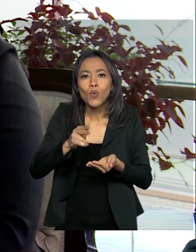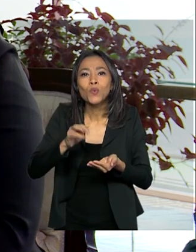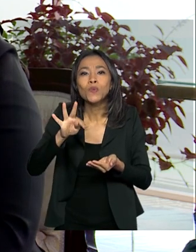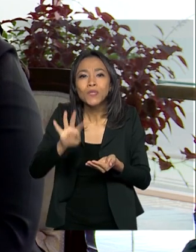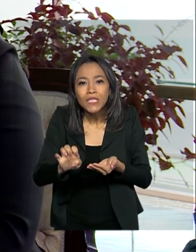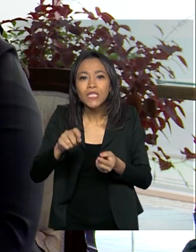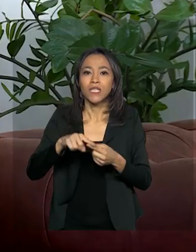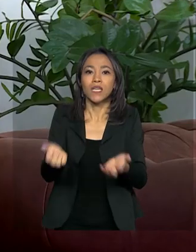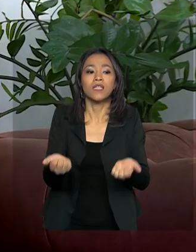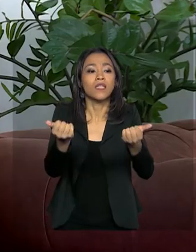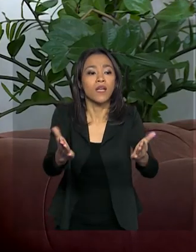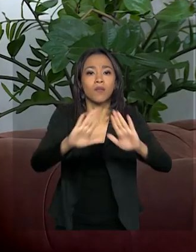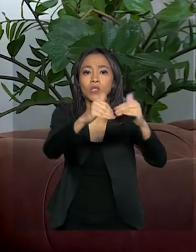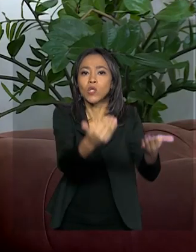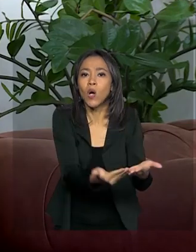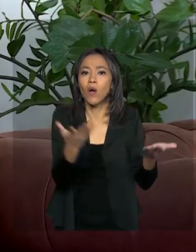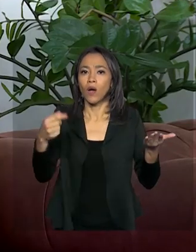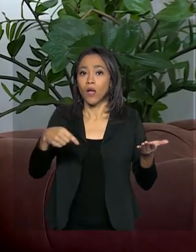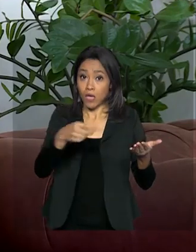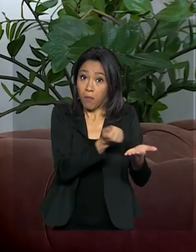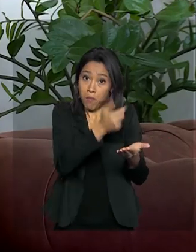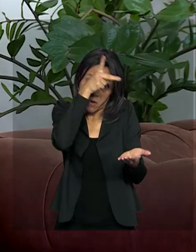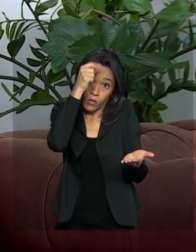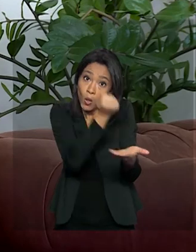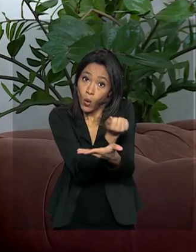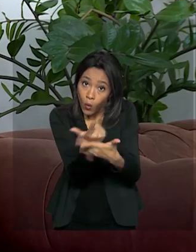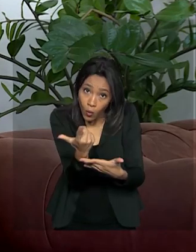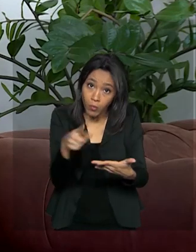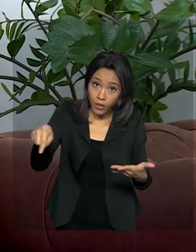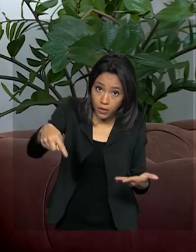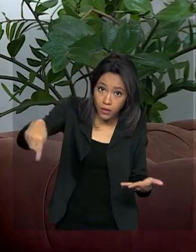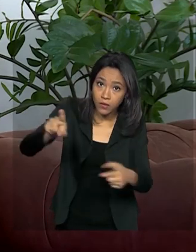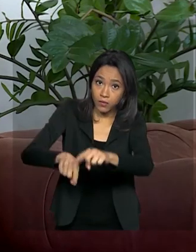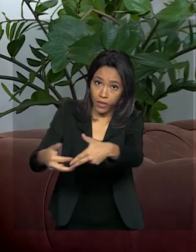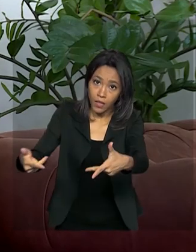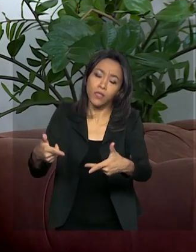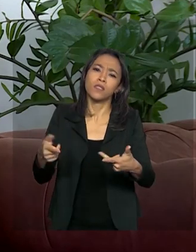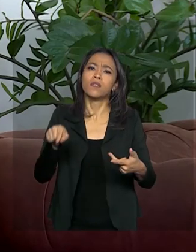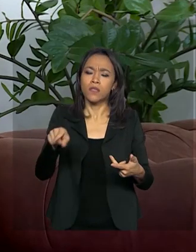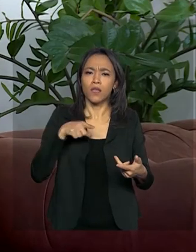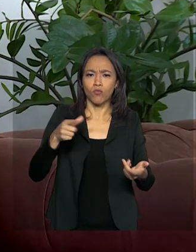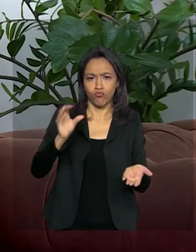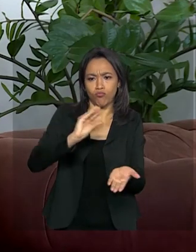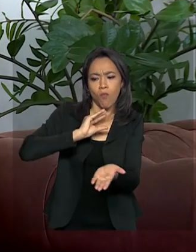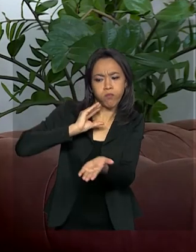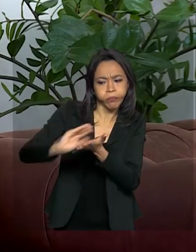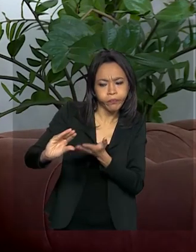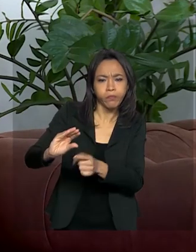enfim que a prefeitura compra então 220 milhões para as cooperativas e